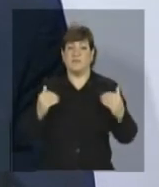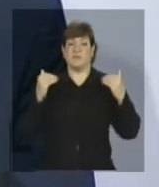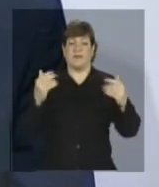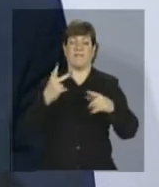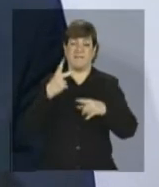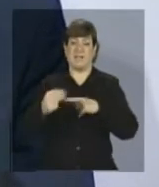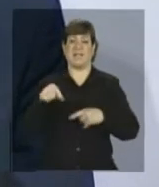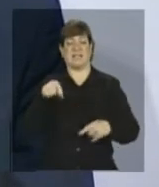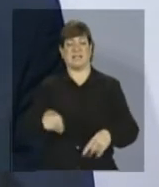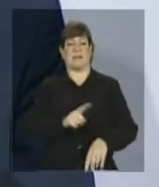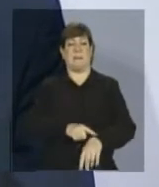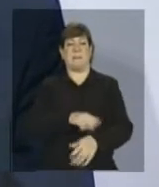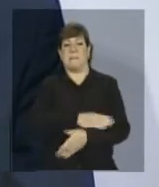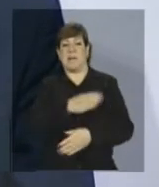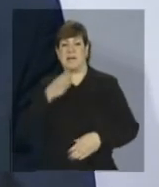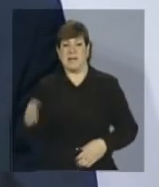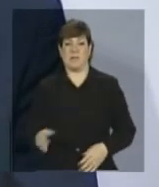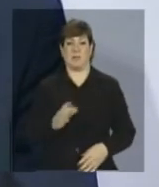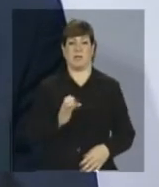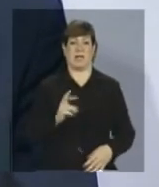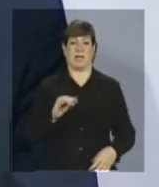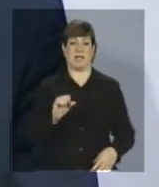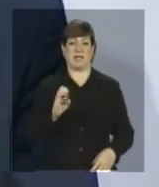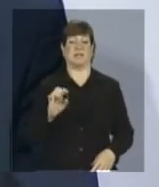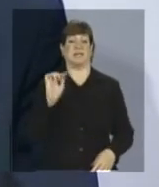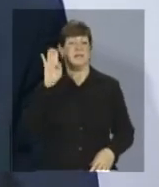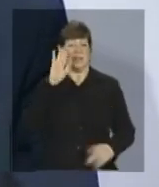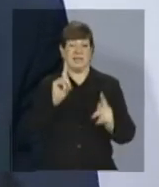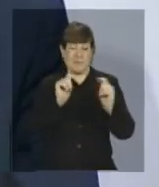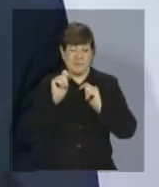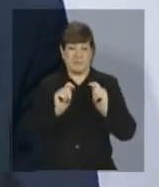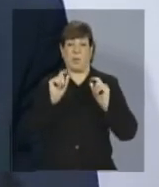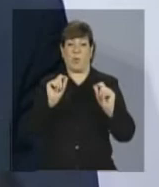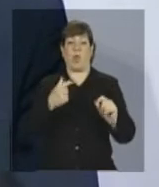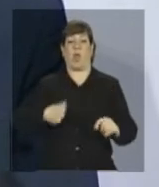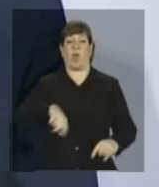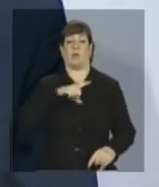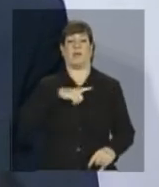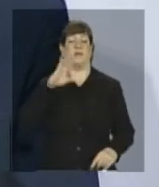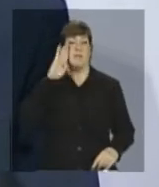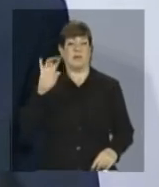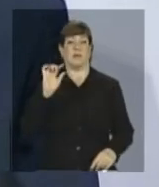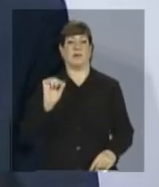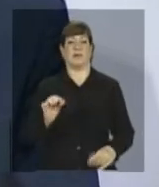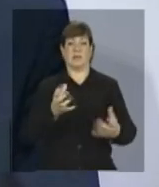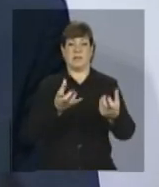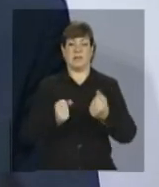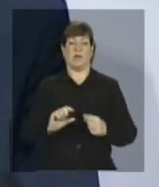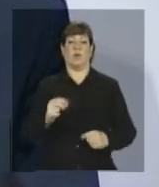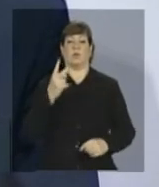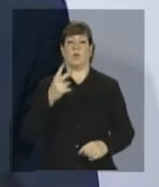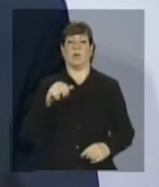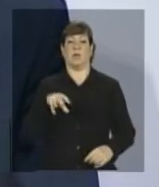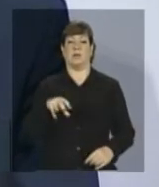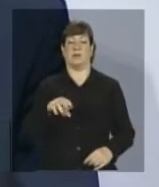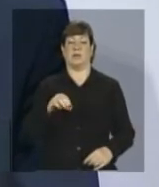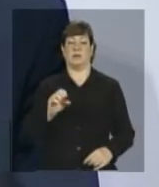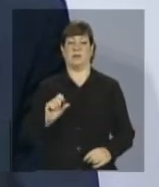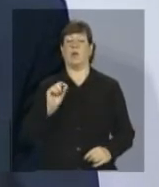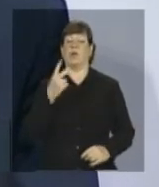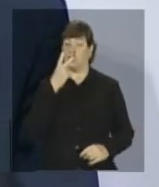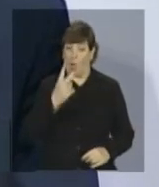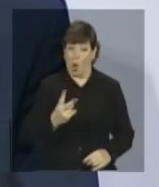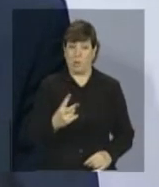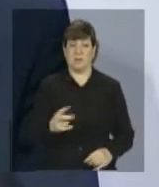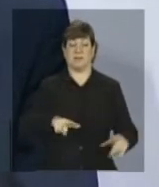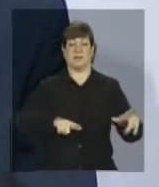de crise, preservando aquilo que nós temos de fundamental da herança dos dois mandatos do